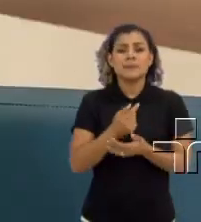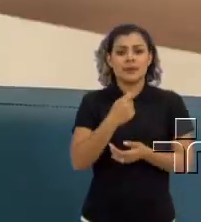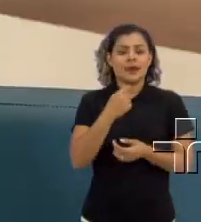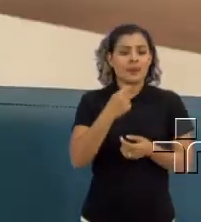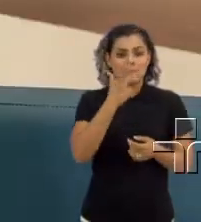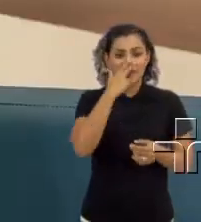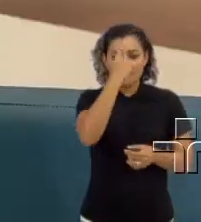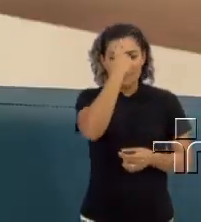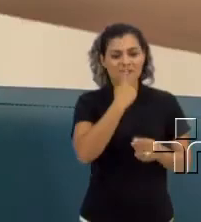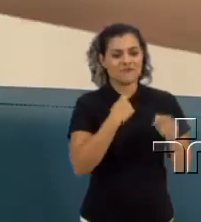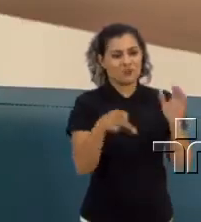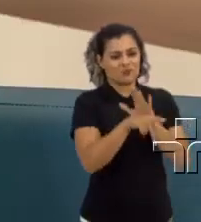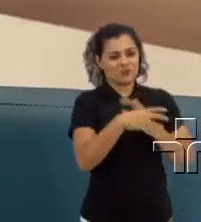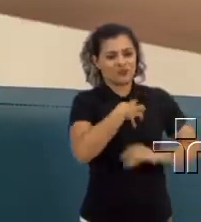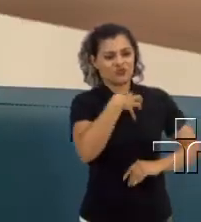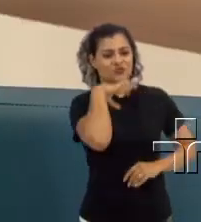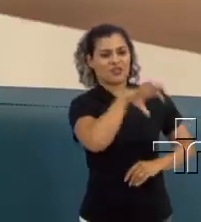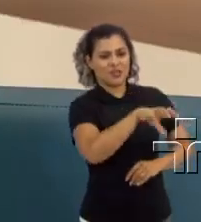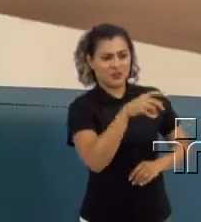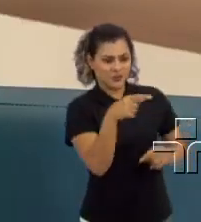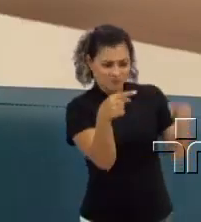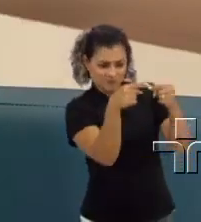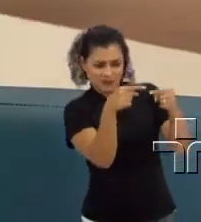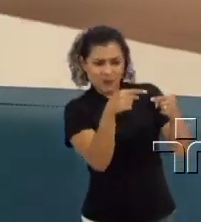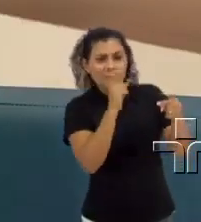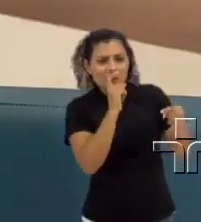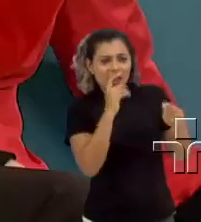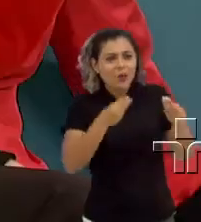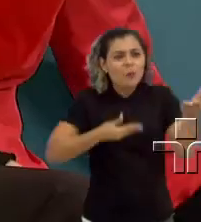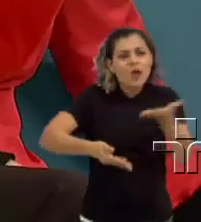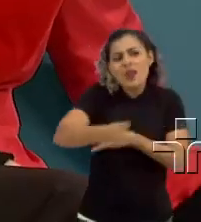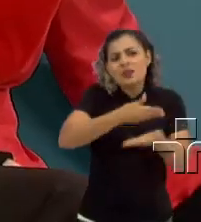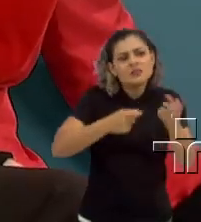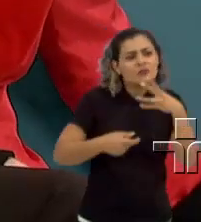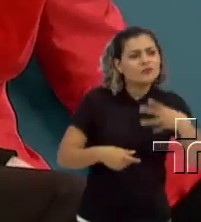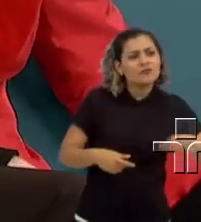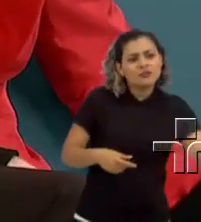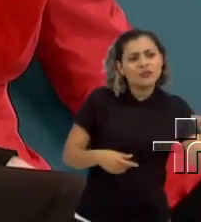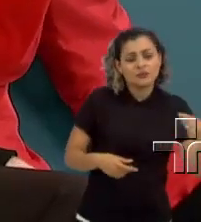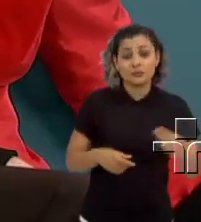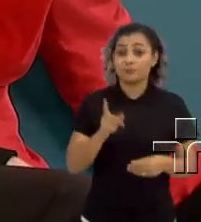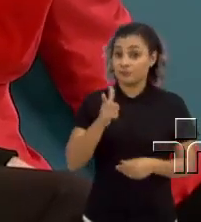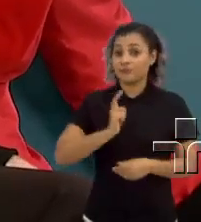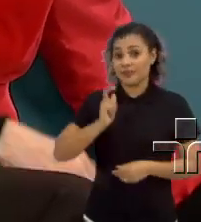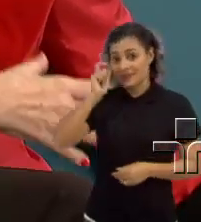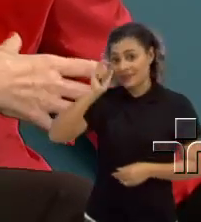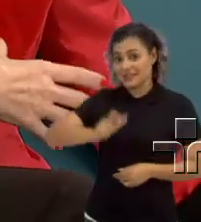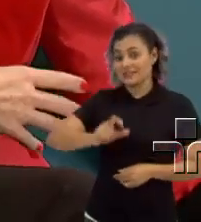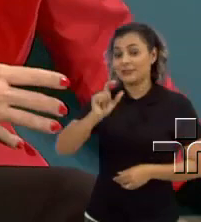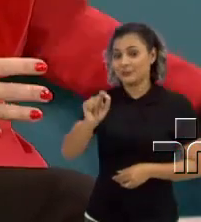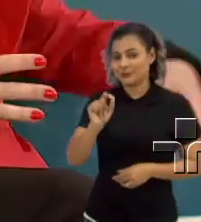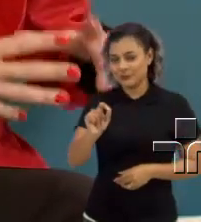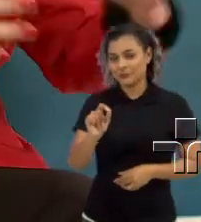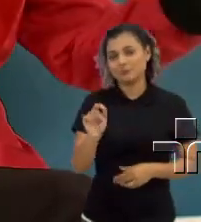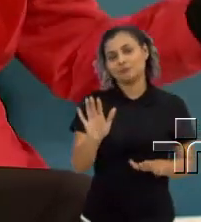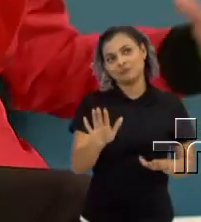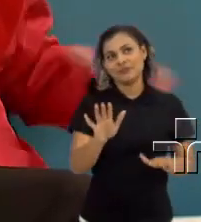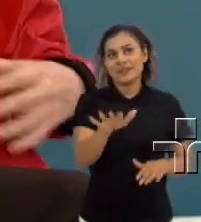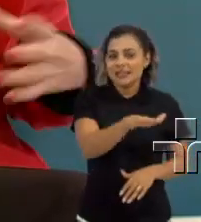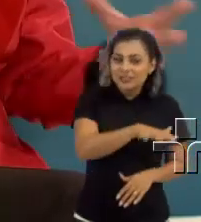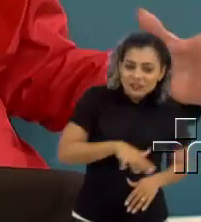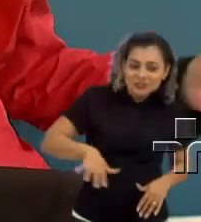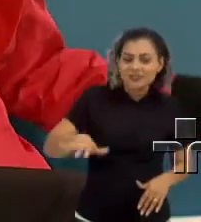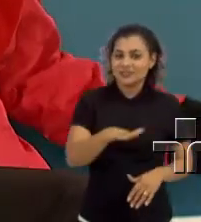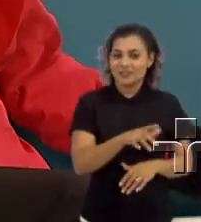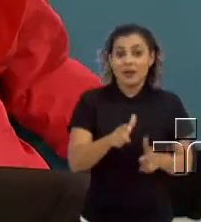desses pais e como é que fica essa relação com esses filhos? Então, tem uma coisa interessante sobre isso, que, em geral,